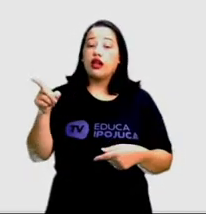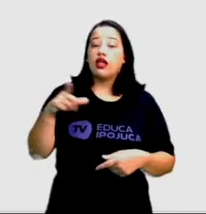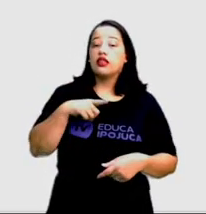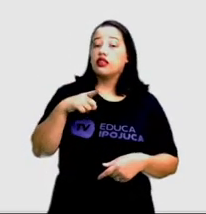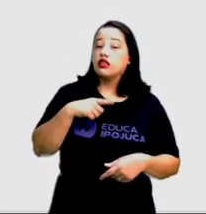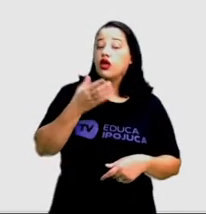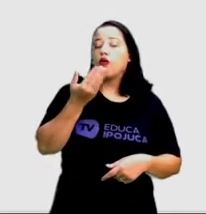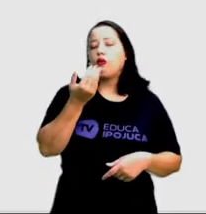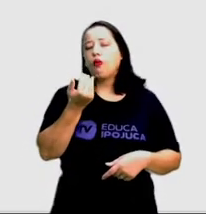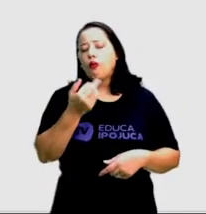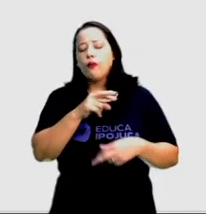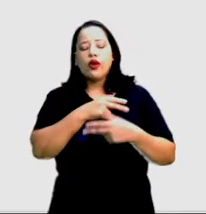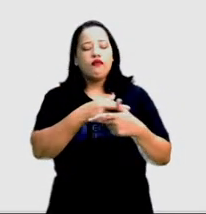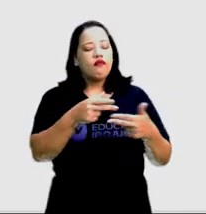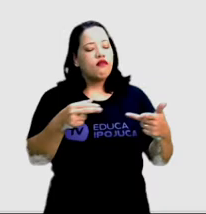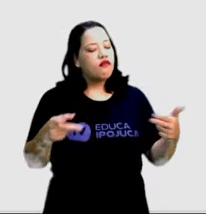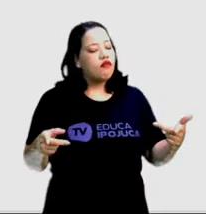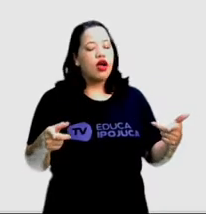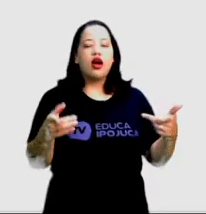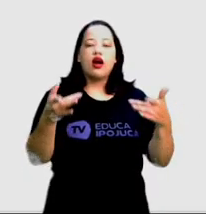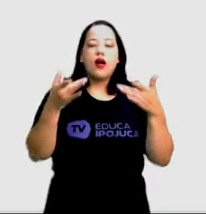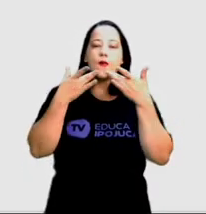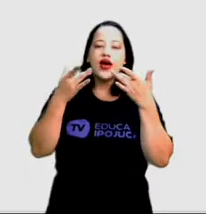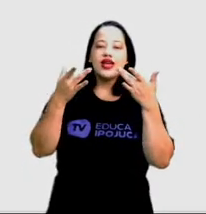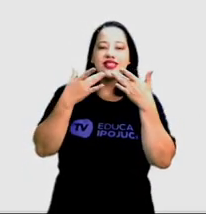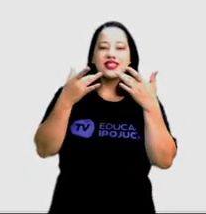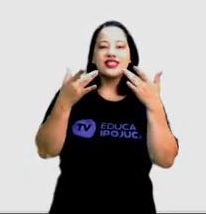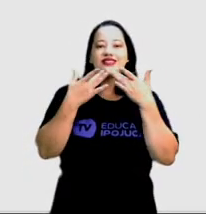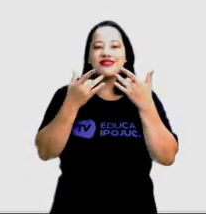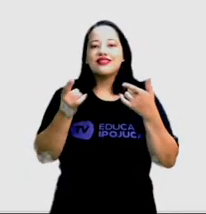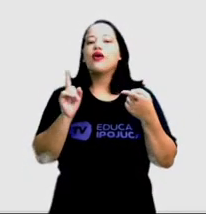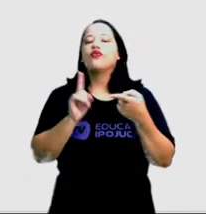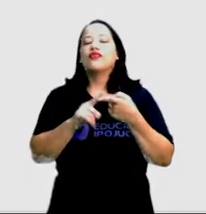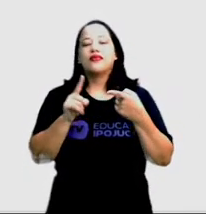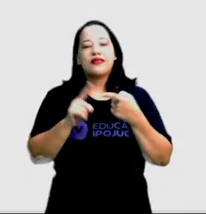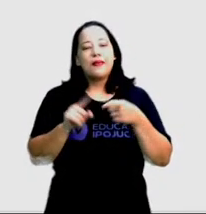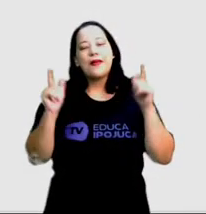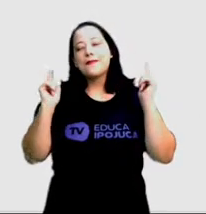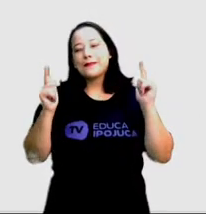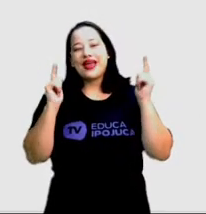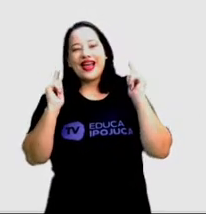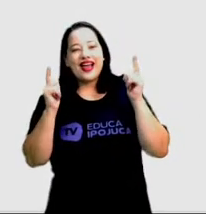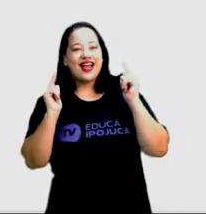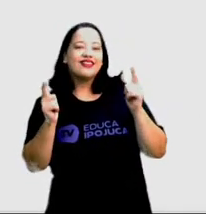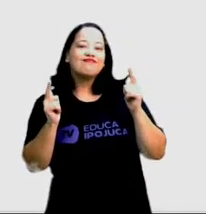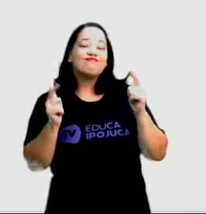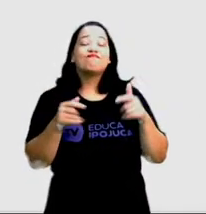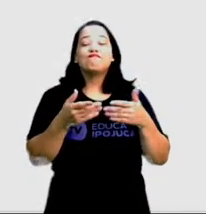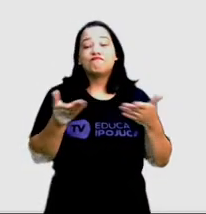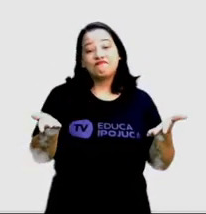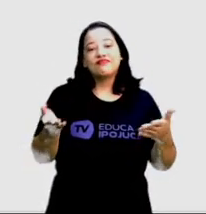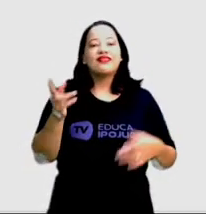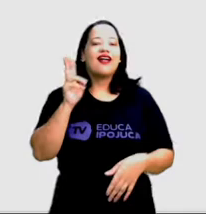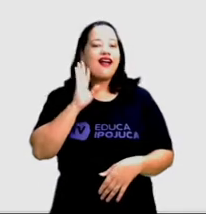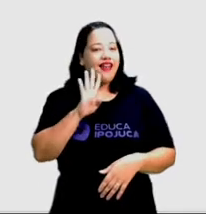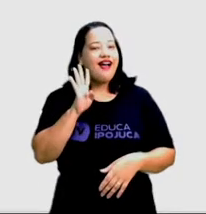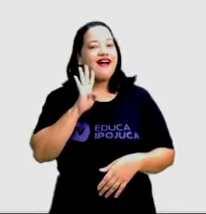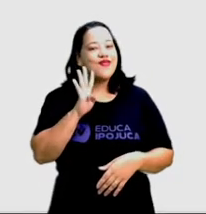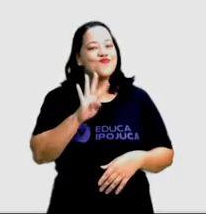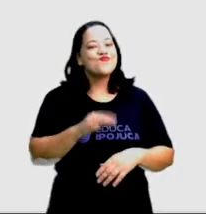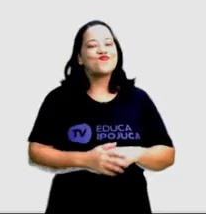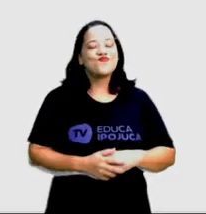várias comidas típicas, apresentações e também muita diversão. Legal esse convite, né,